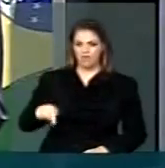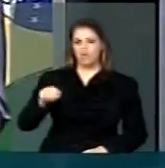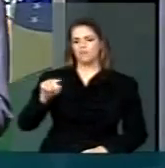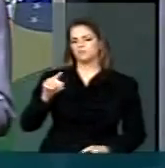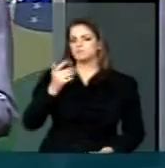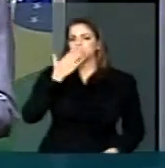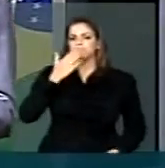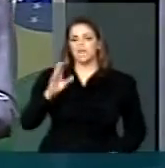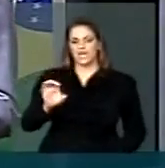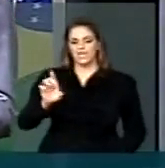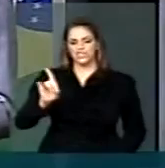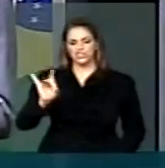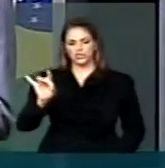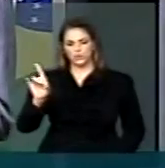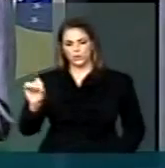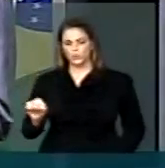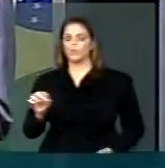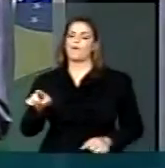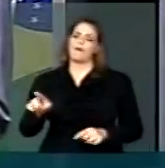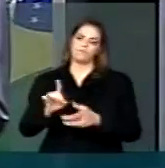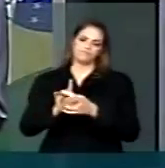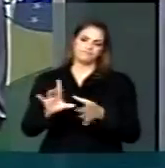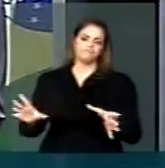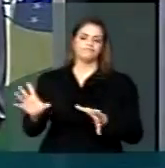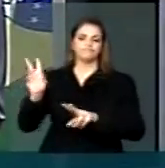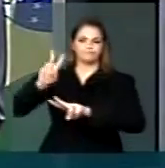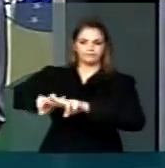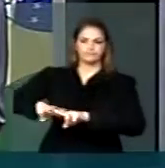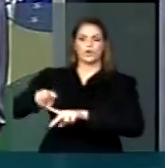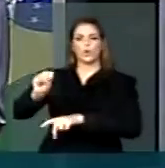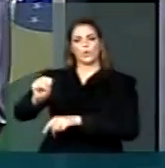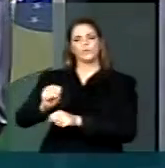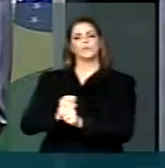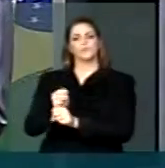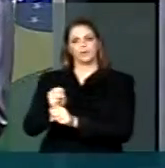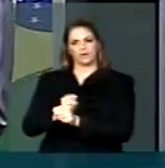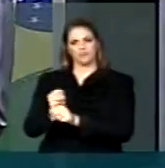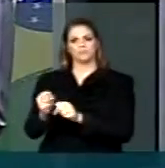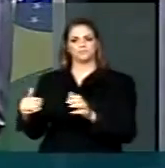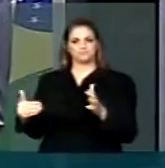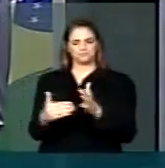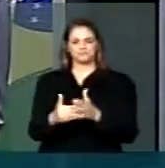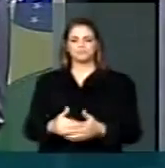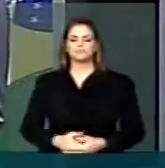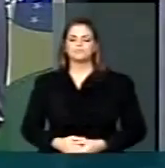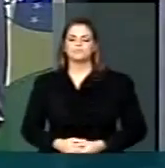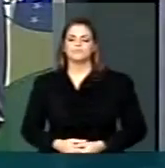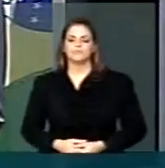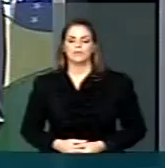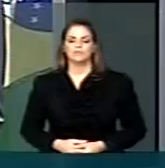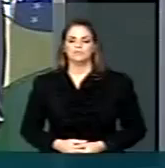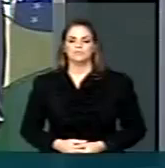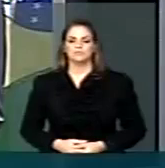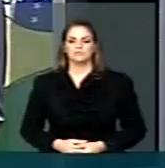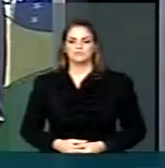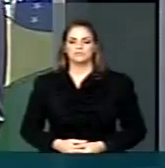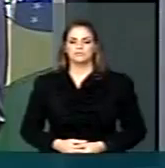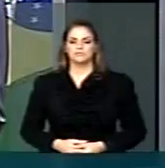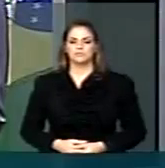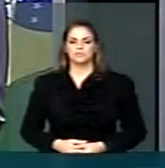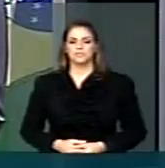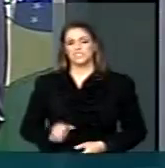hediondo, quando poderá ser de até 8 anos. Prevê a aplicação da medida de internação quando tratar-se de